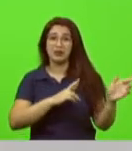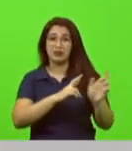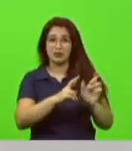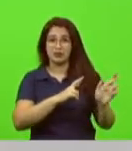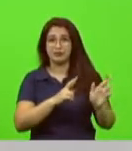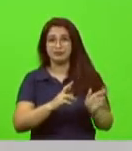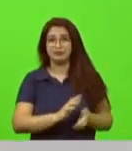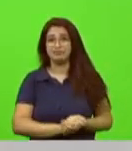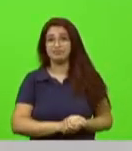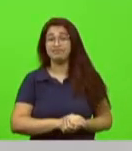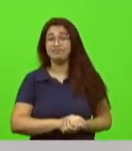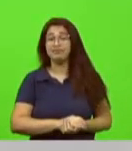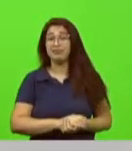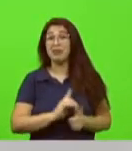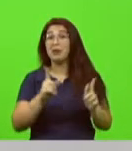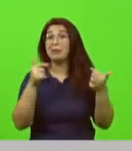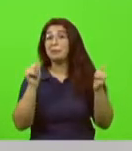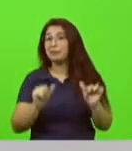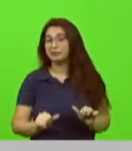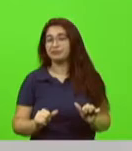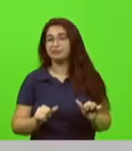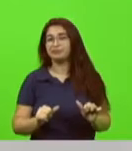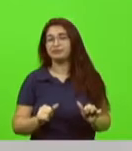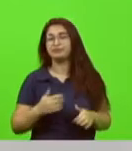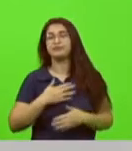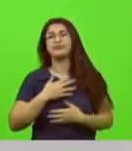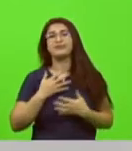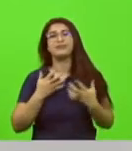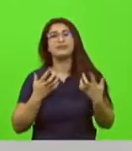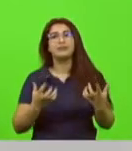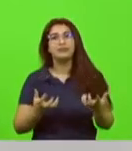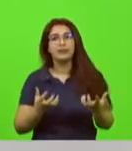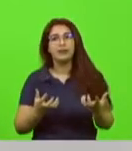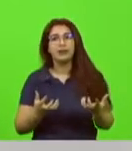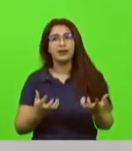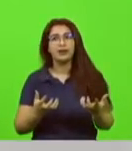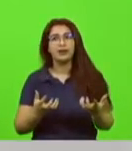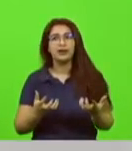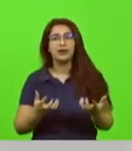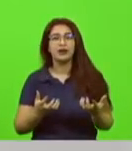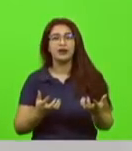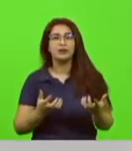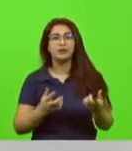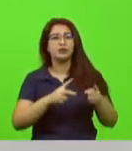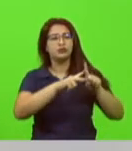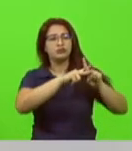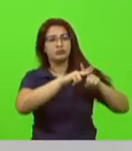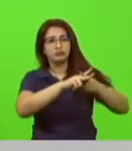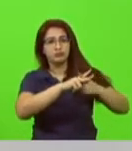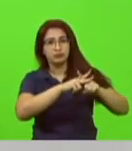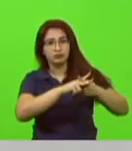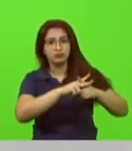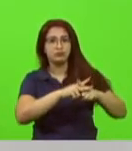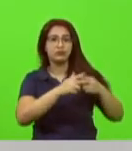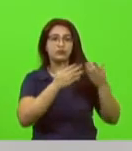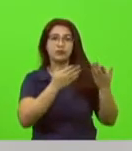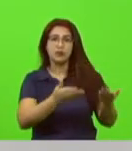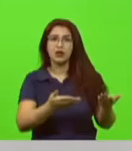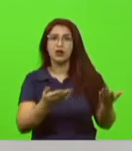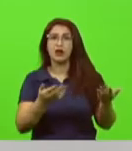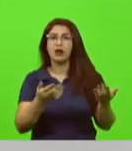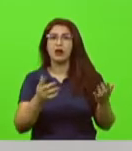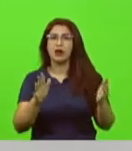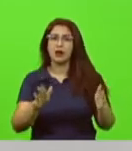pior da situação é que nós queremos que revitalize a rodovia Silveira por causa das péssimas condições que ela se